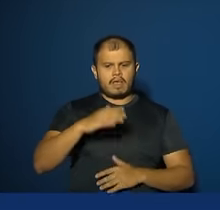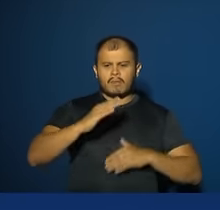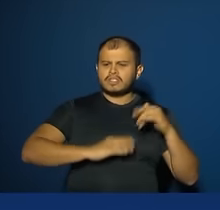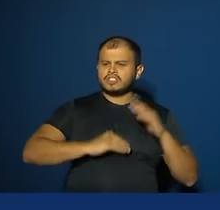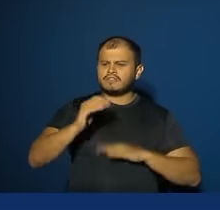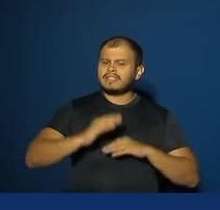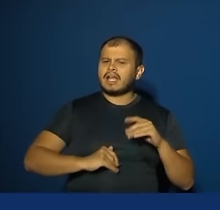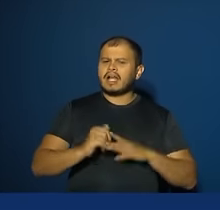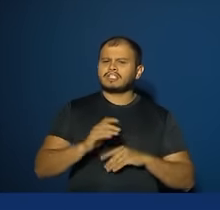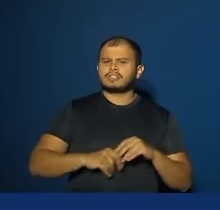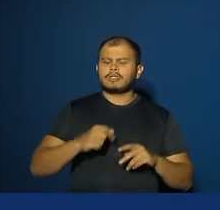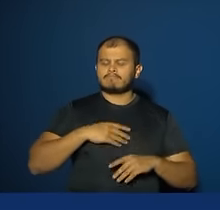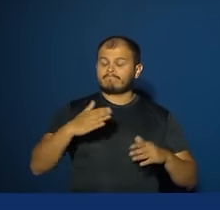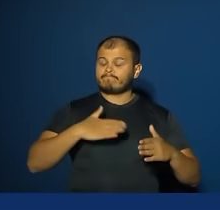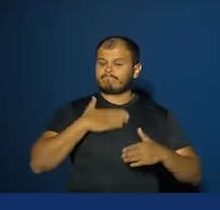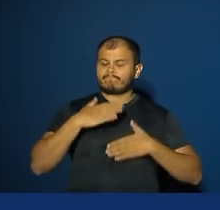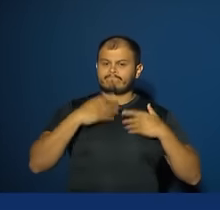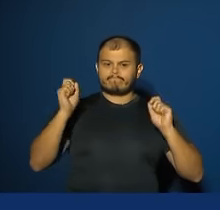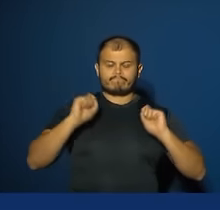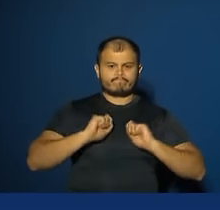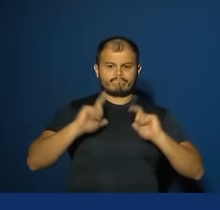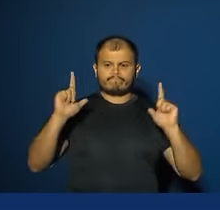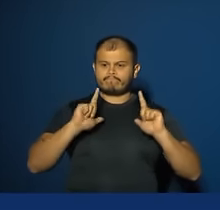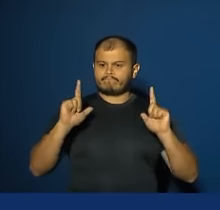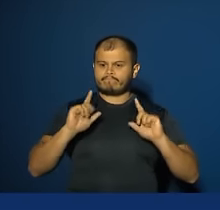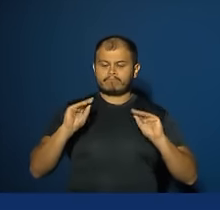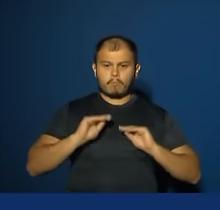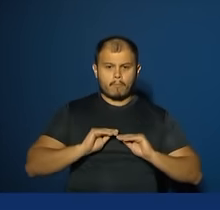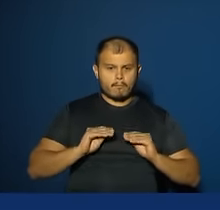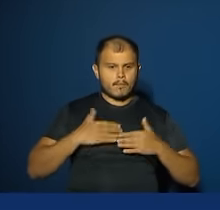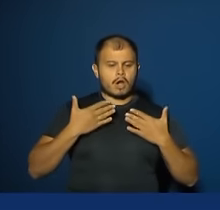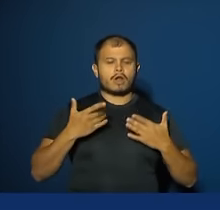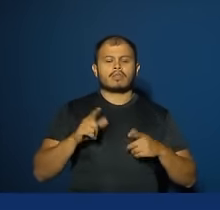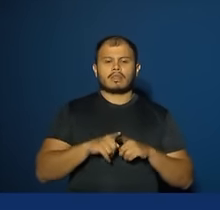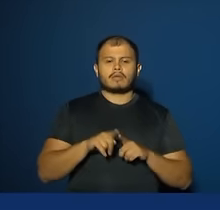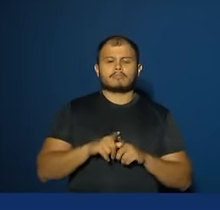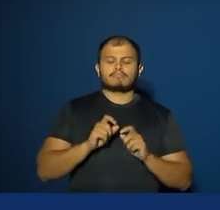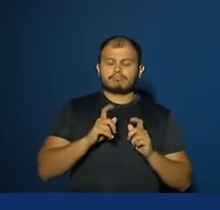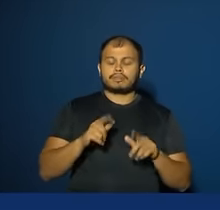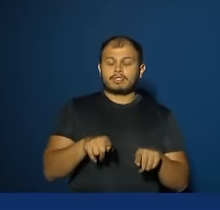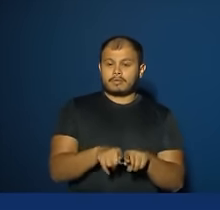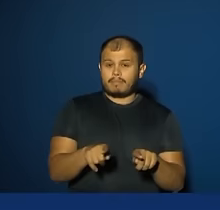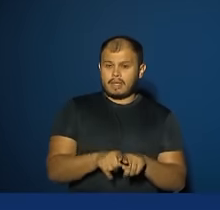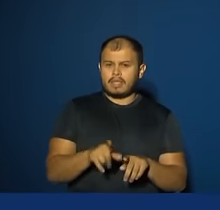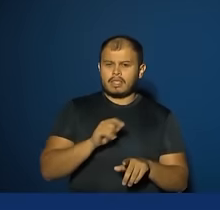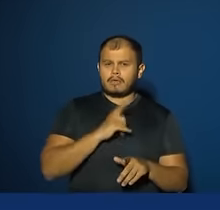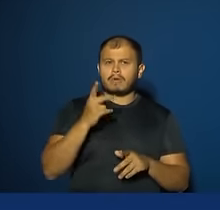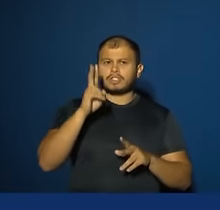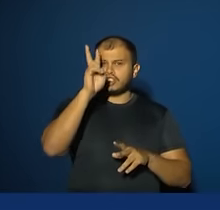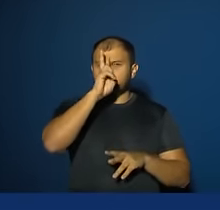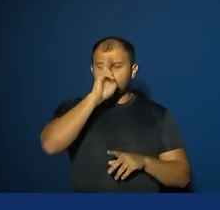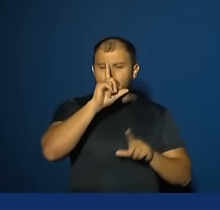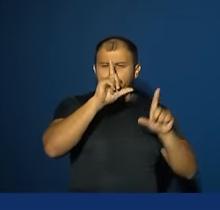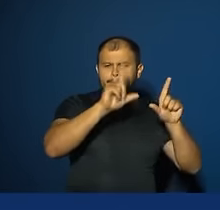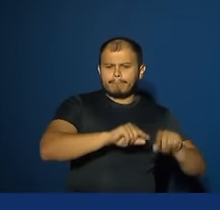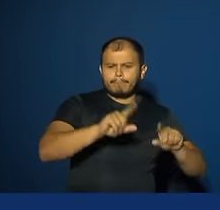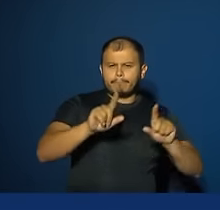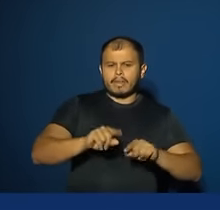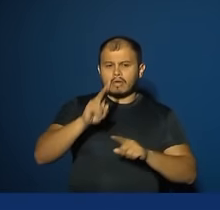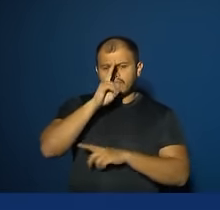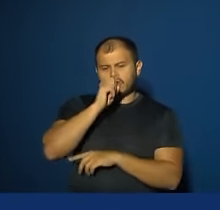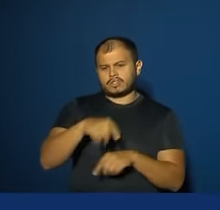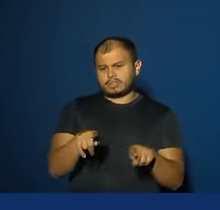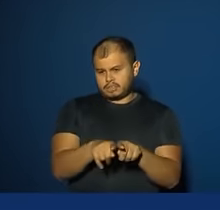atividade surpreendendo para cima e uma inflação surpreendendo para baixo, e uma história micro tão potente quanto tecnologia